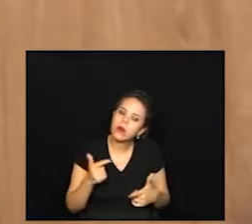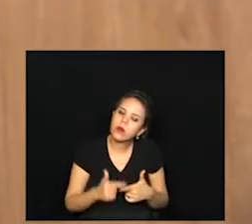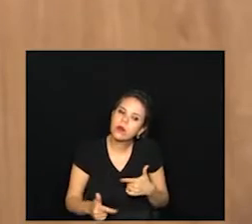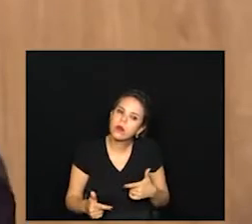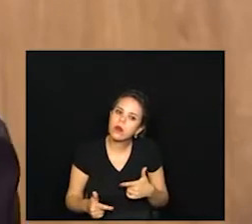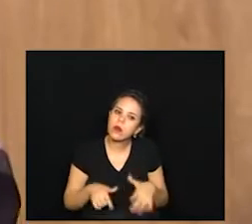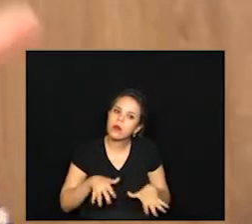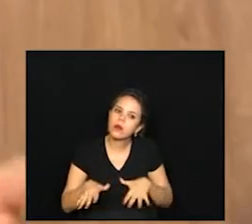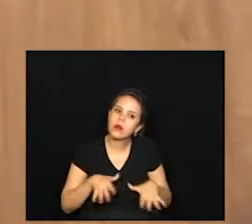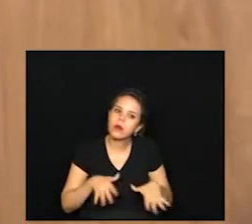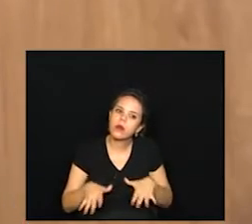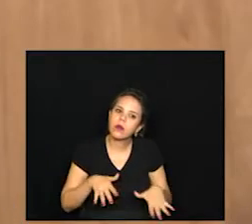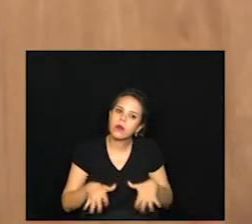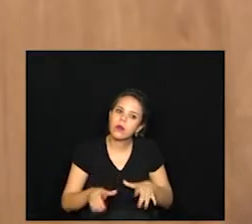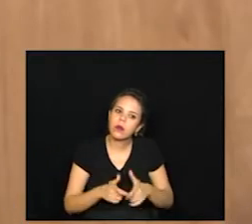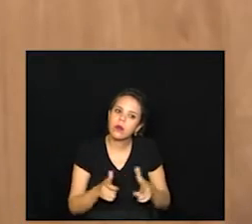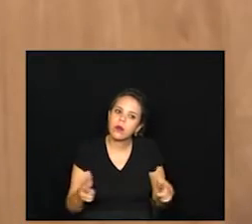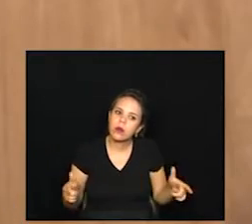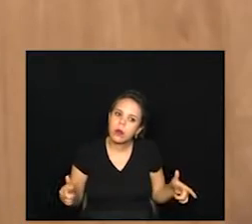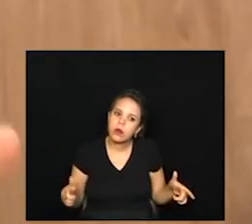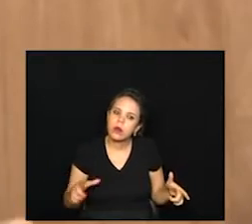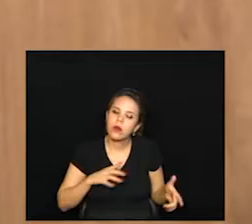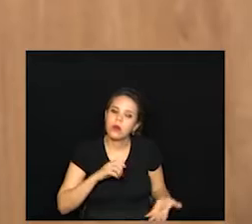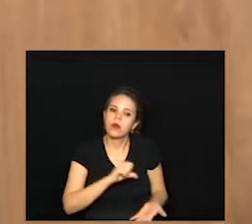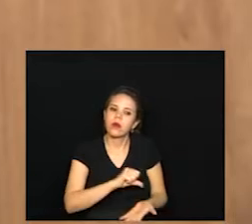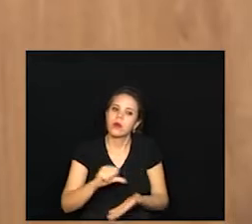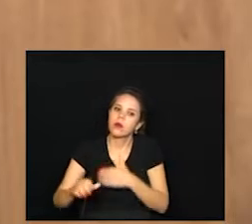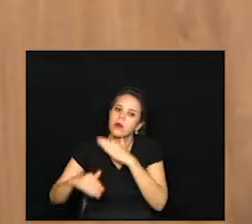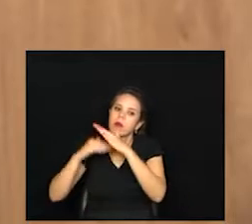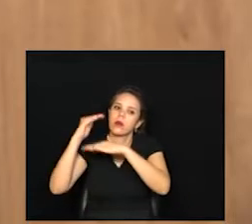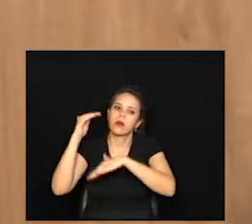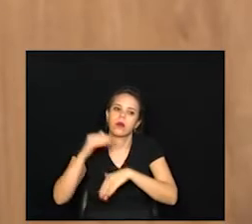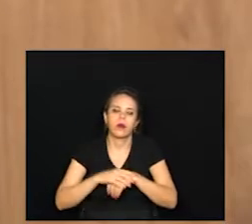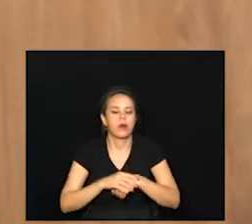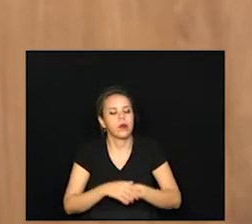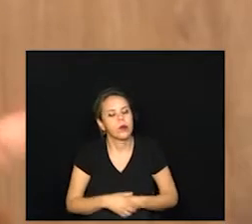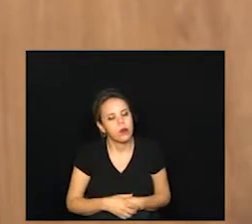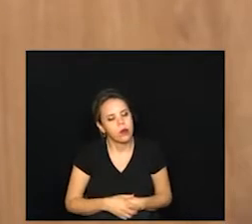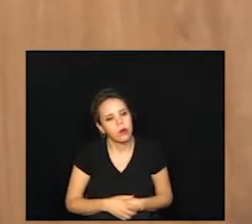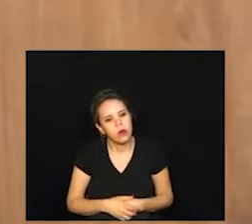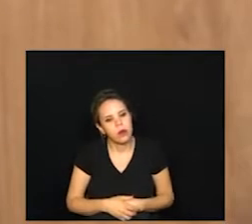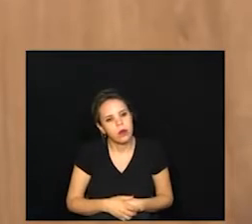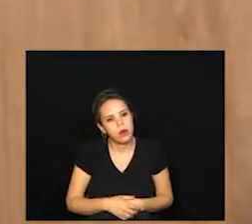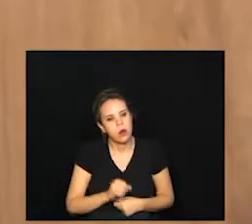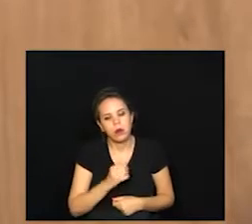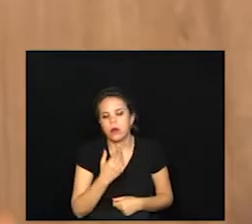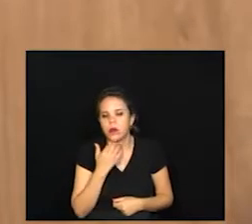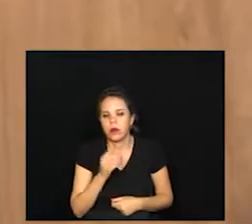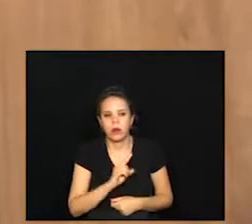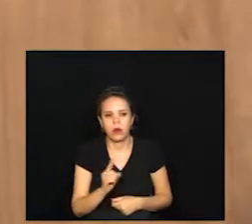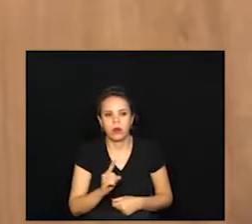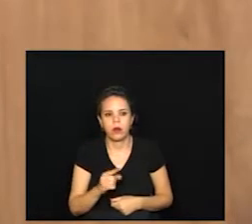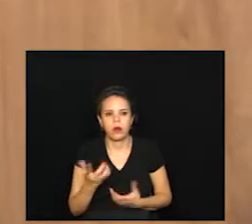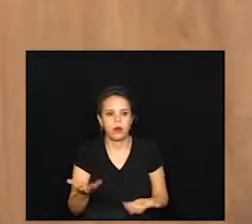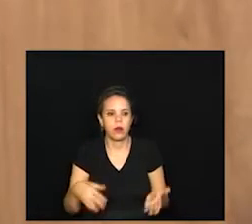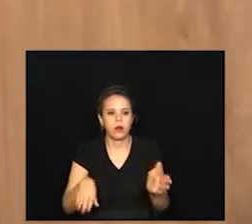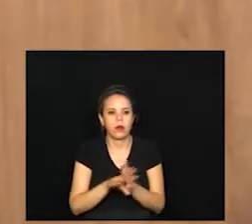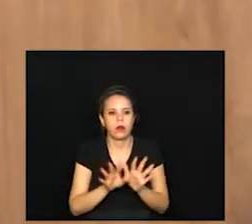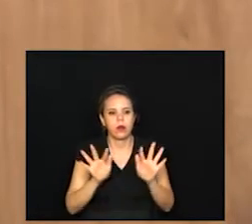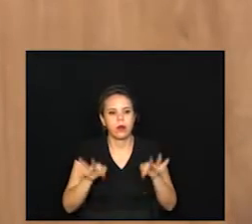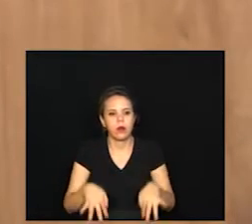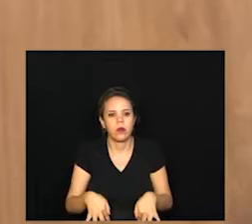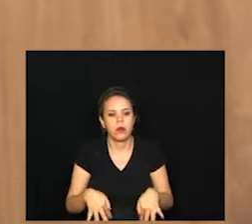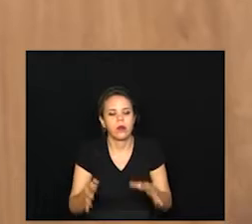de mobilidade urbana, crescimento das regiões, desenvolvimento. Mas se não for possível, a gente quer chegar no final